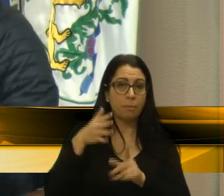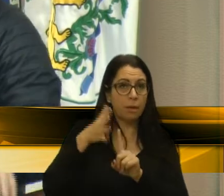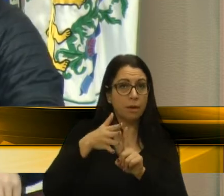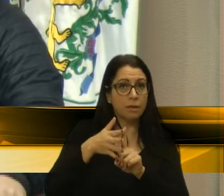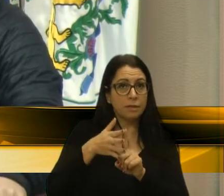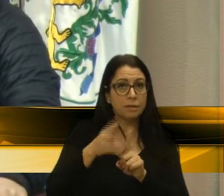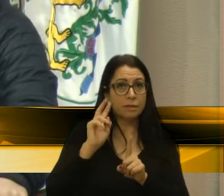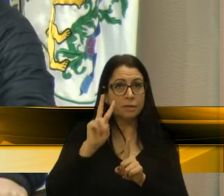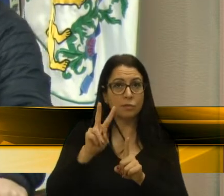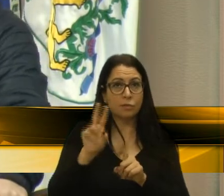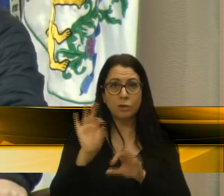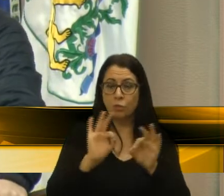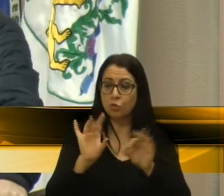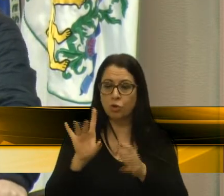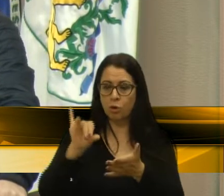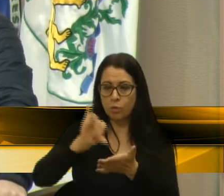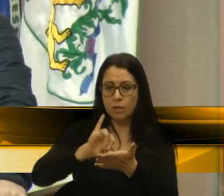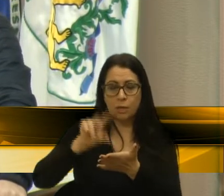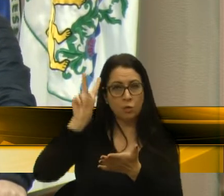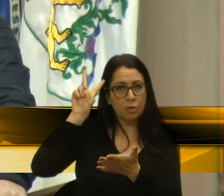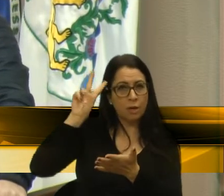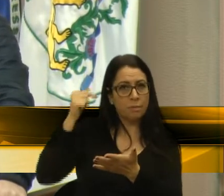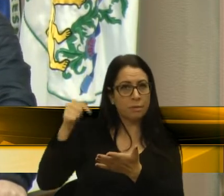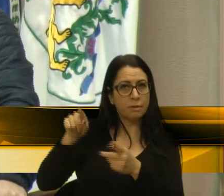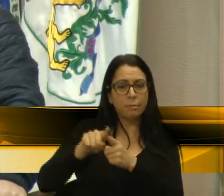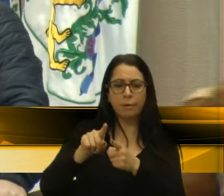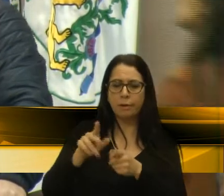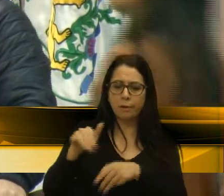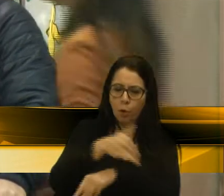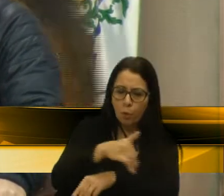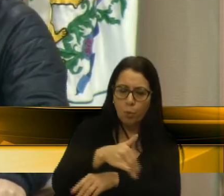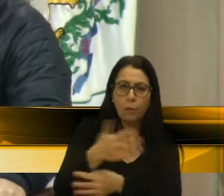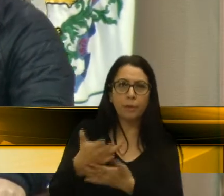eles revitalizaram não somente o centro histórico, mas revitalizaram vias,